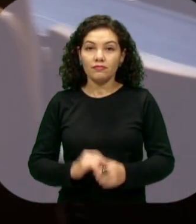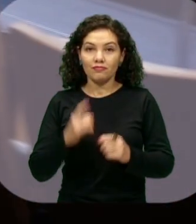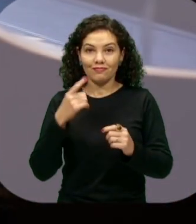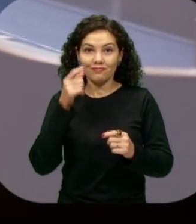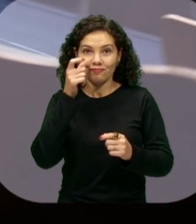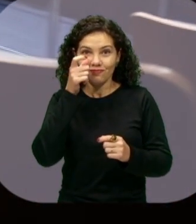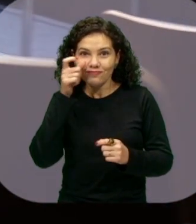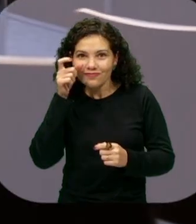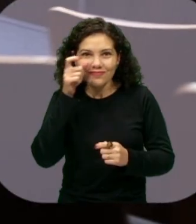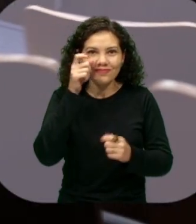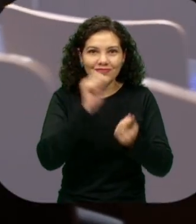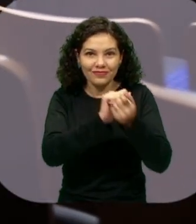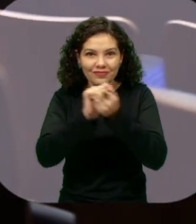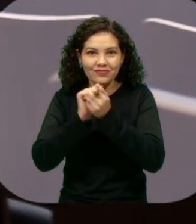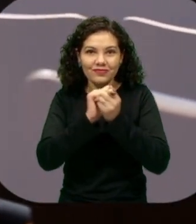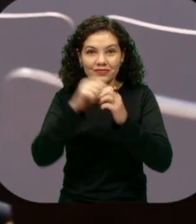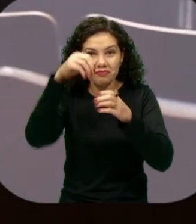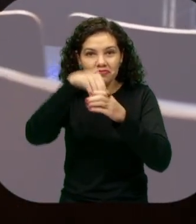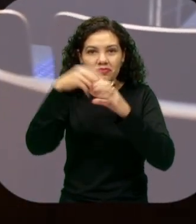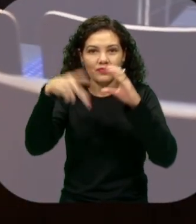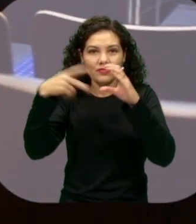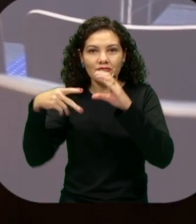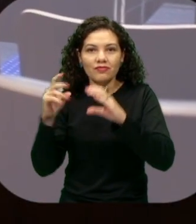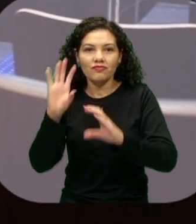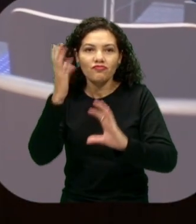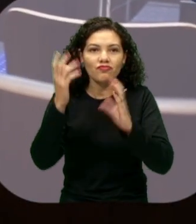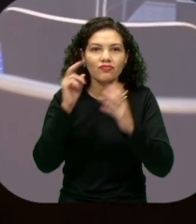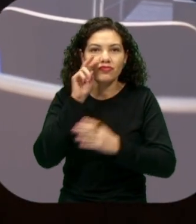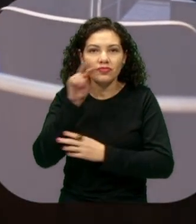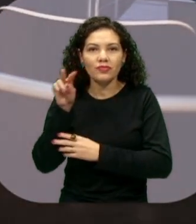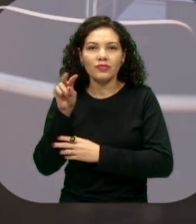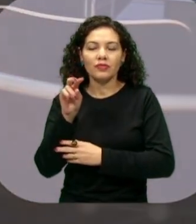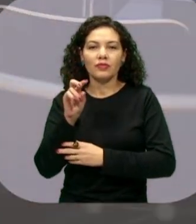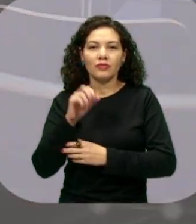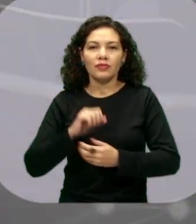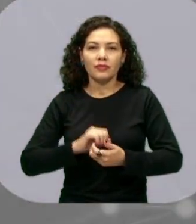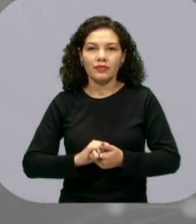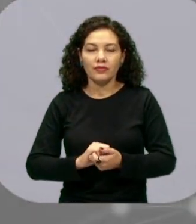Fique por dentro do que acontece na Câmara de Vereadores de Itajaí.